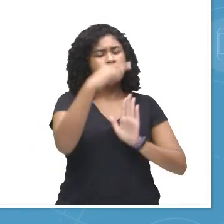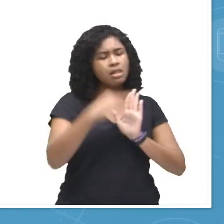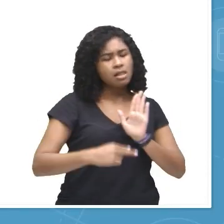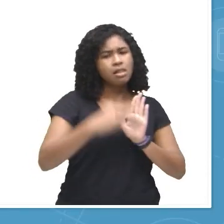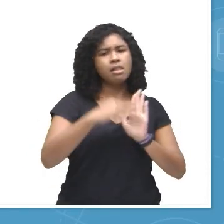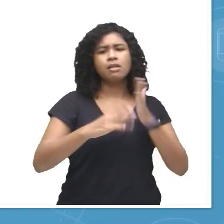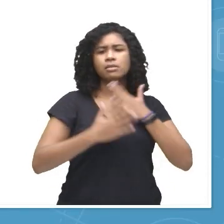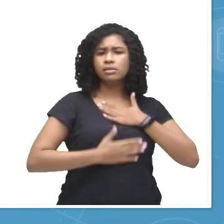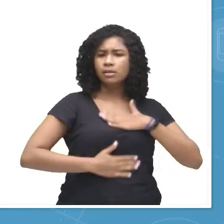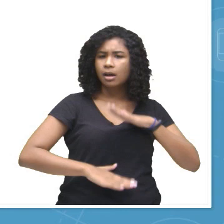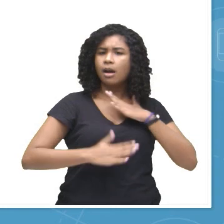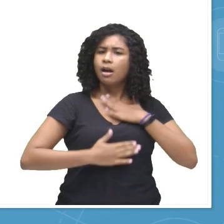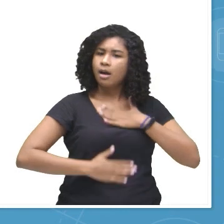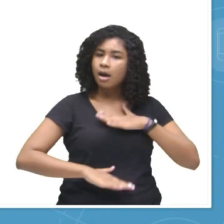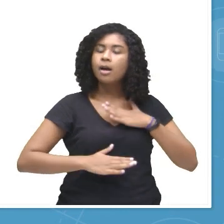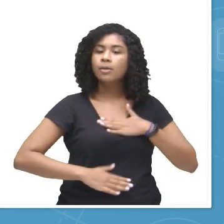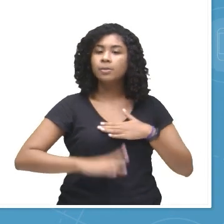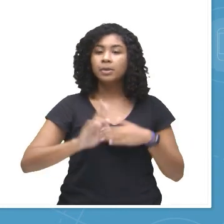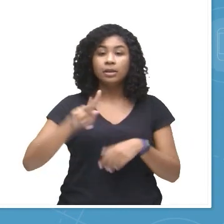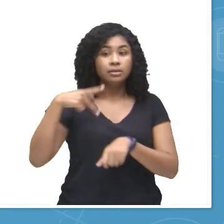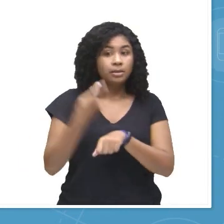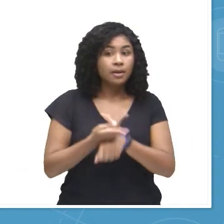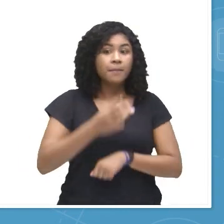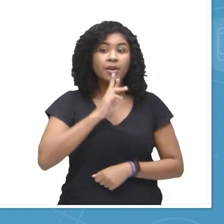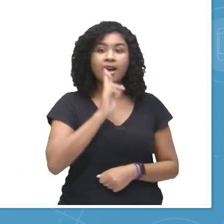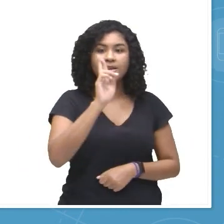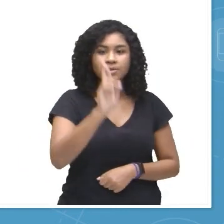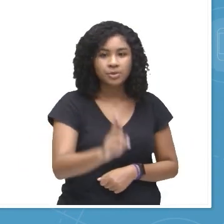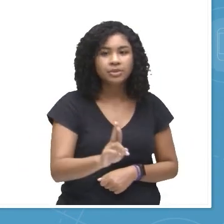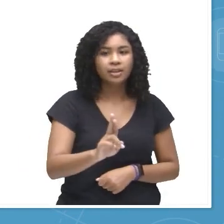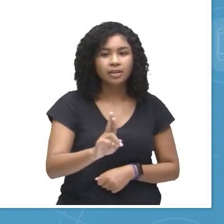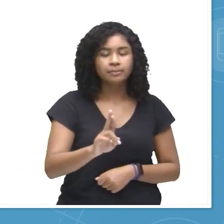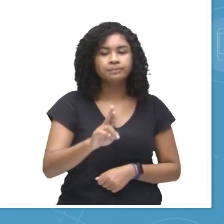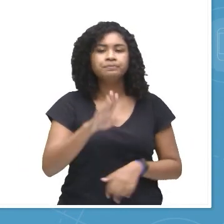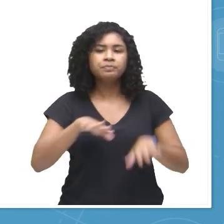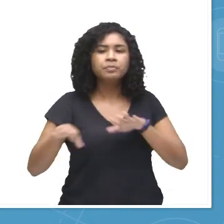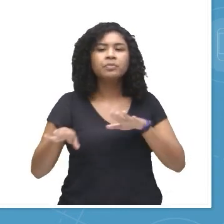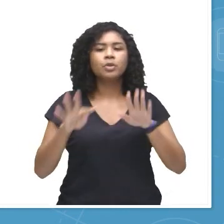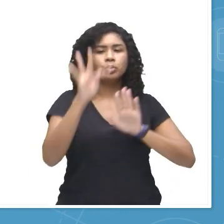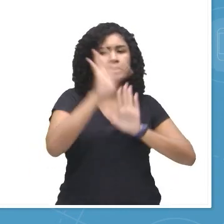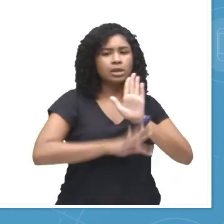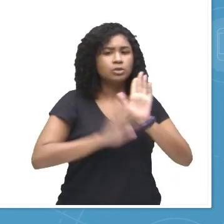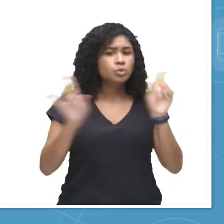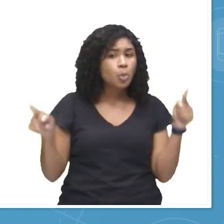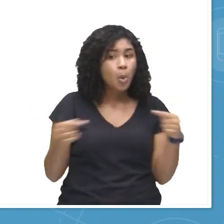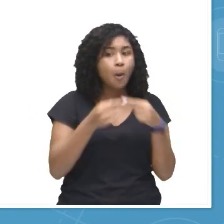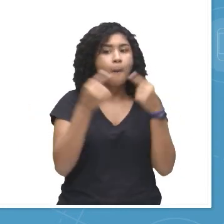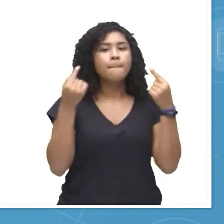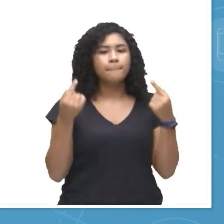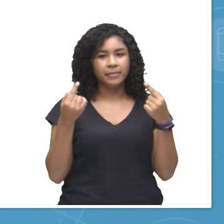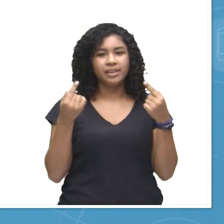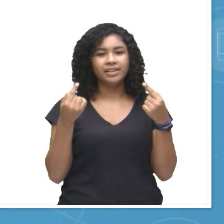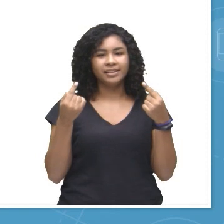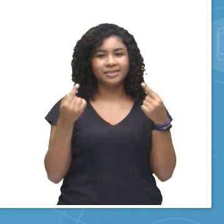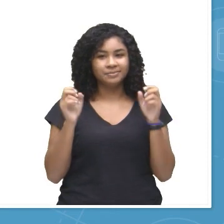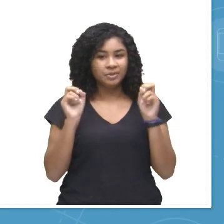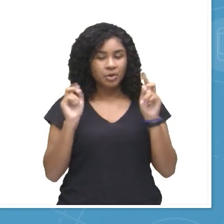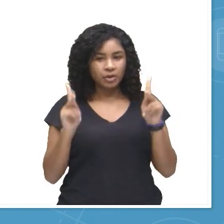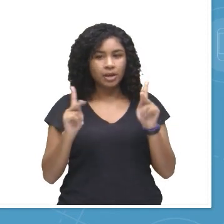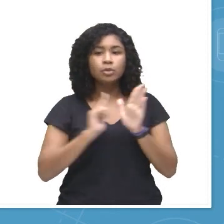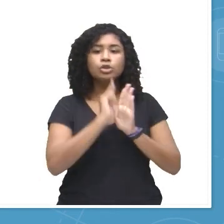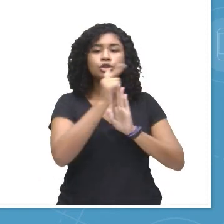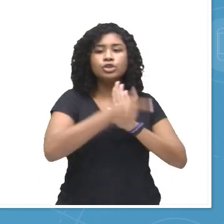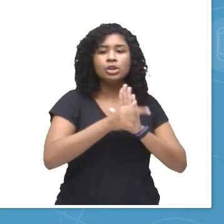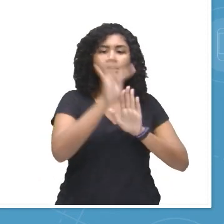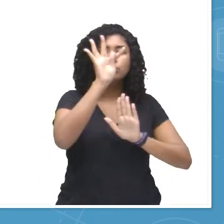tá bom? E aí vocês vão responder. Aí, de acordo com a leitura do texto, marque a alternativa que indica o gênero textual a que esse